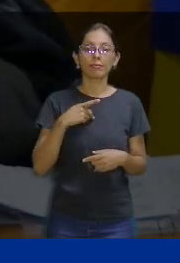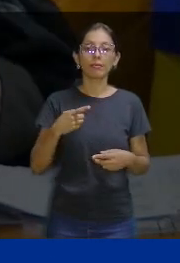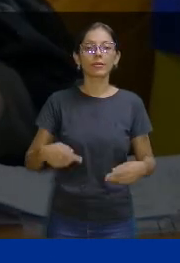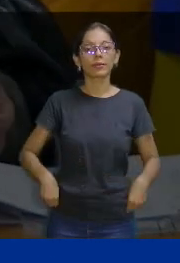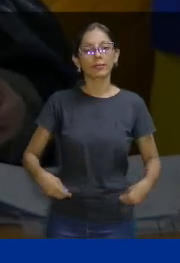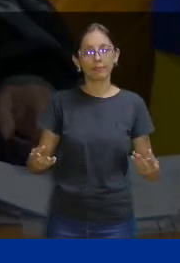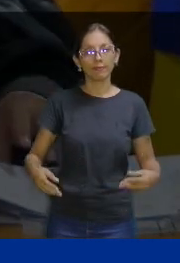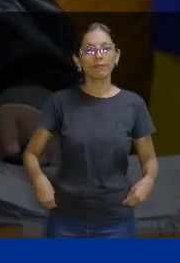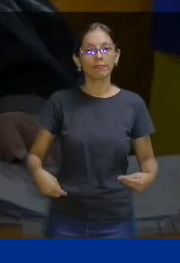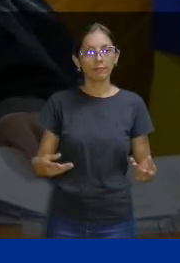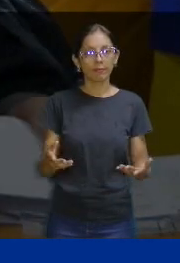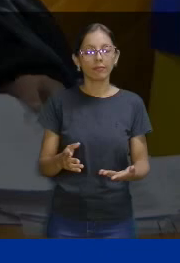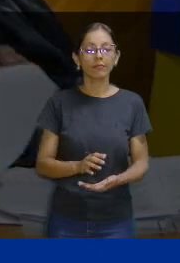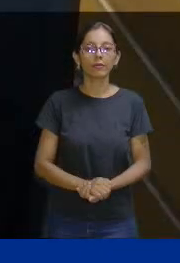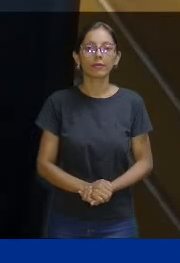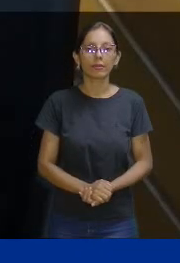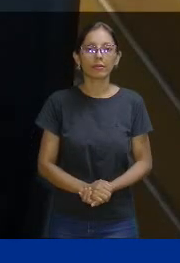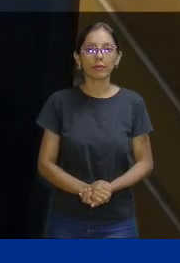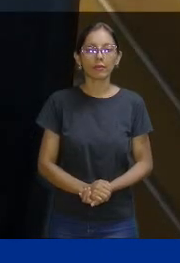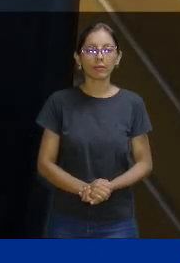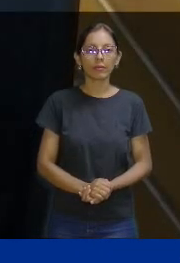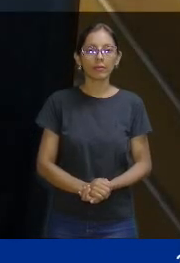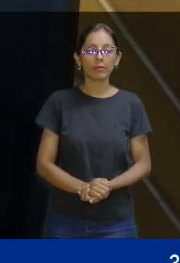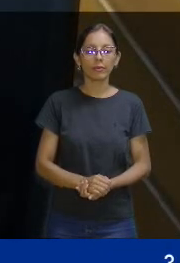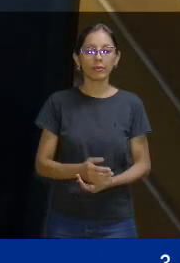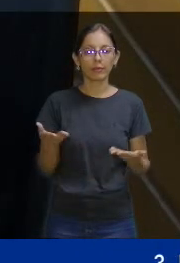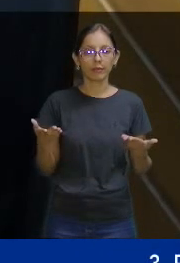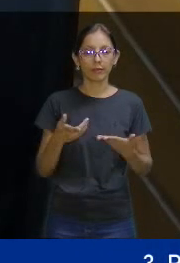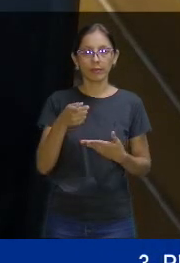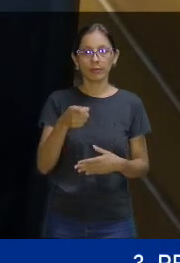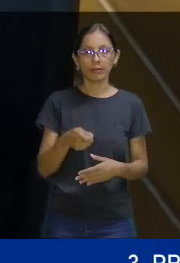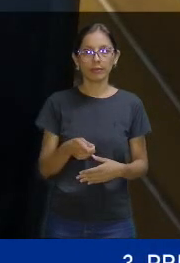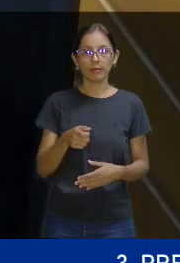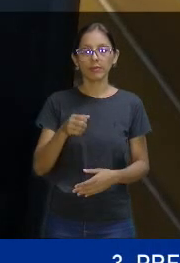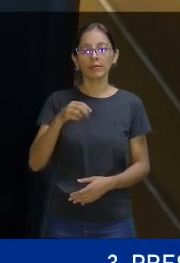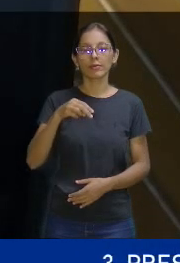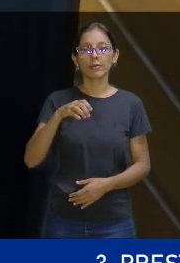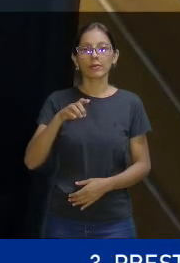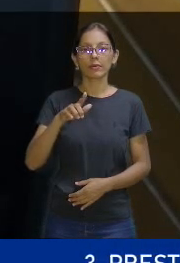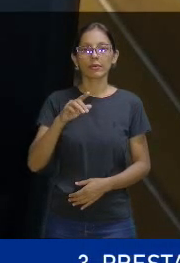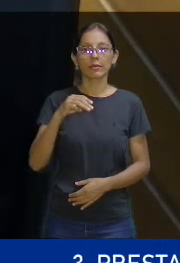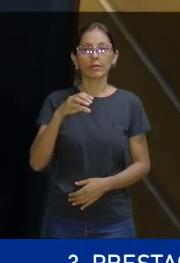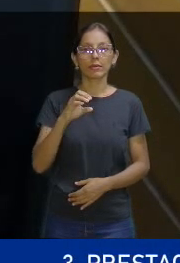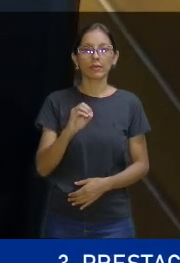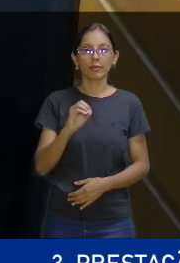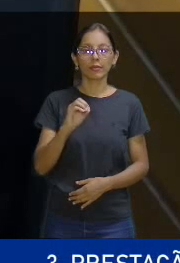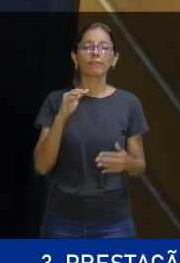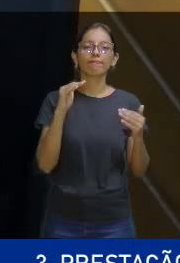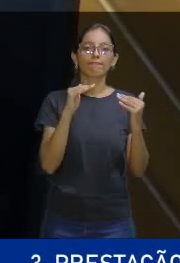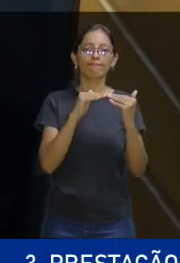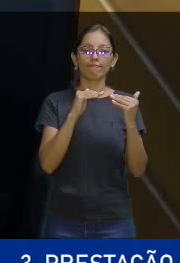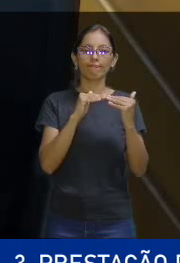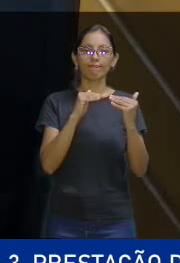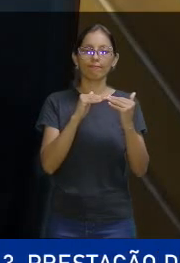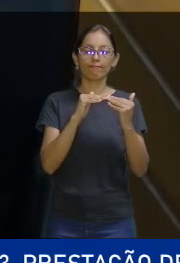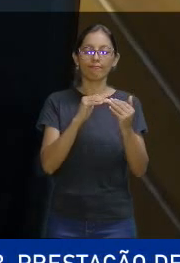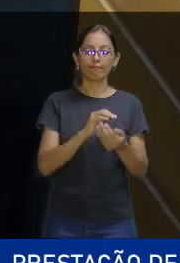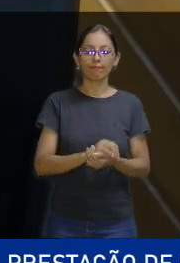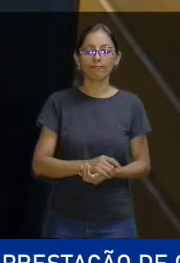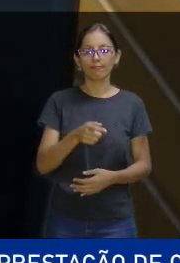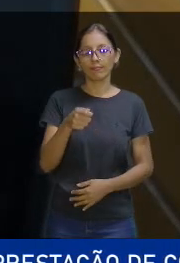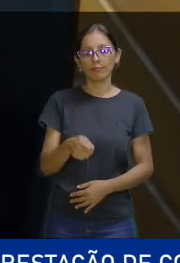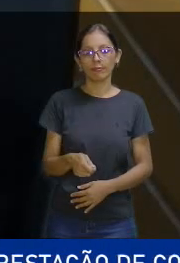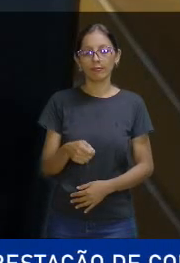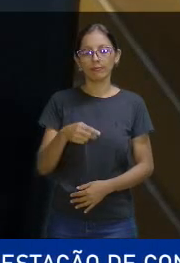senhor presidente. E como volta o juiz Anselmo Gonçalves? Acompanho integralmente o eminente relator.